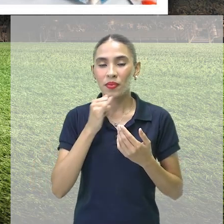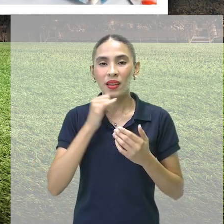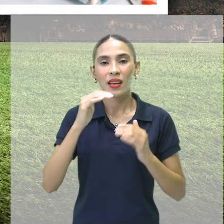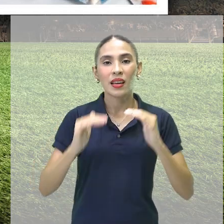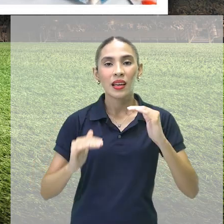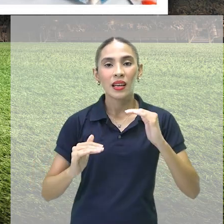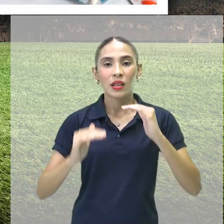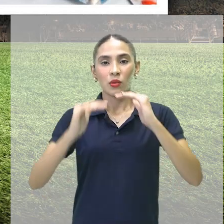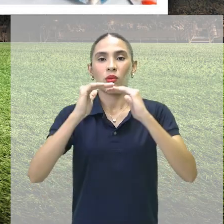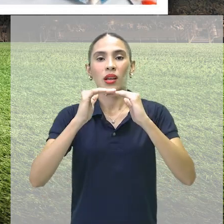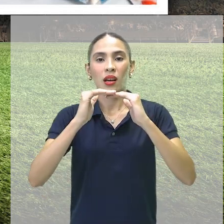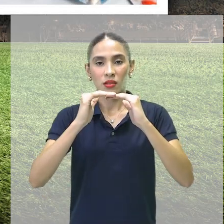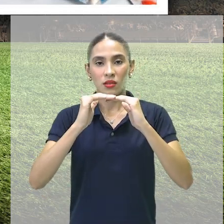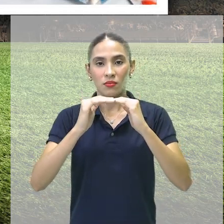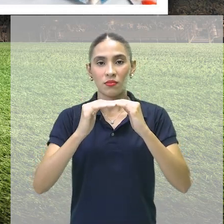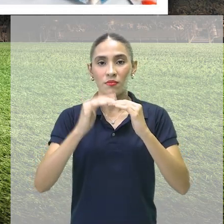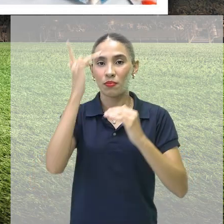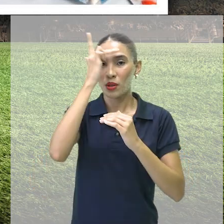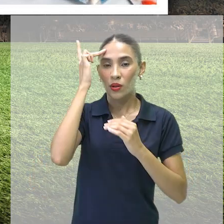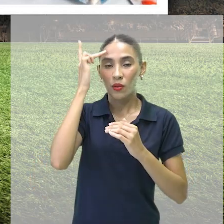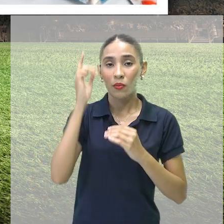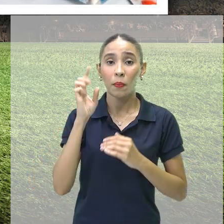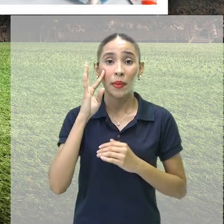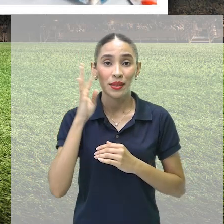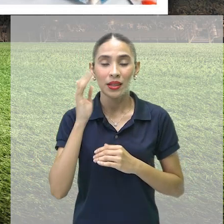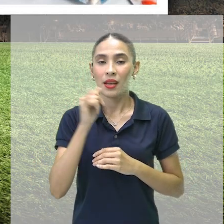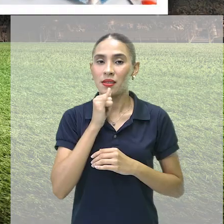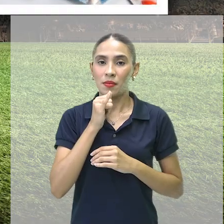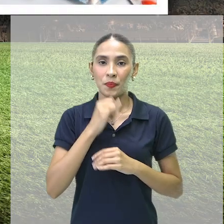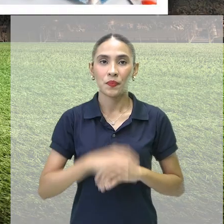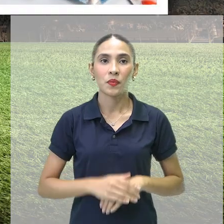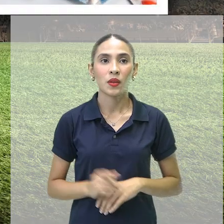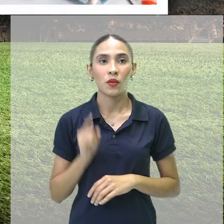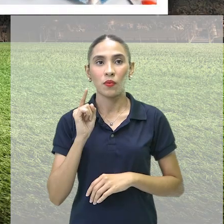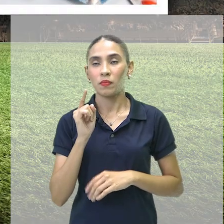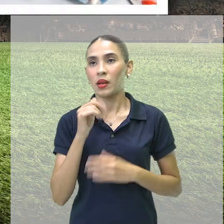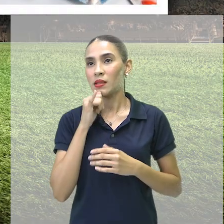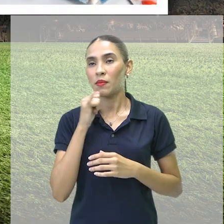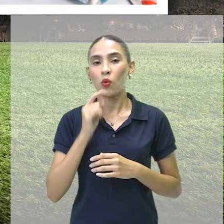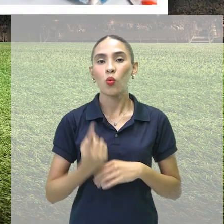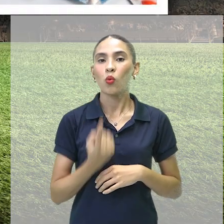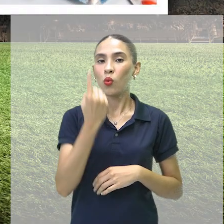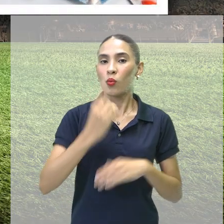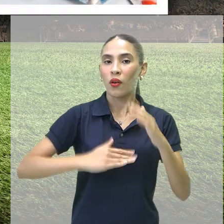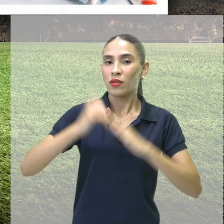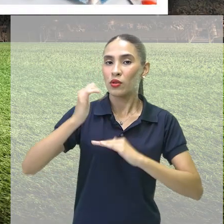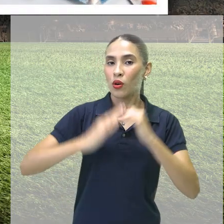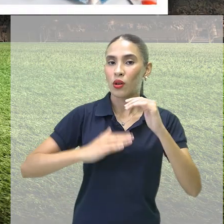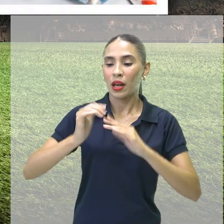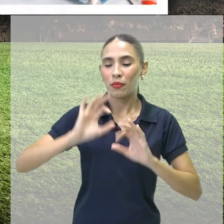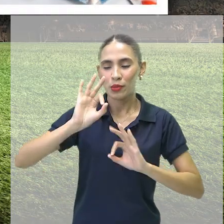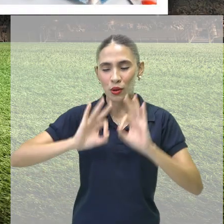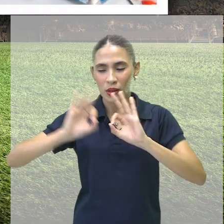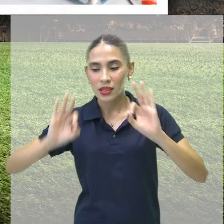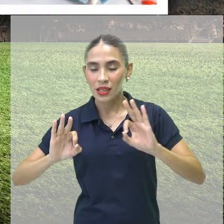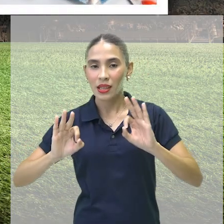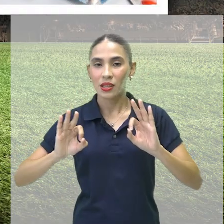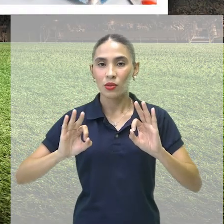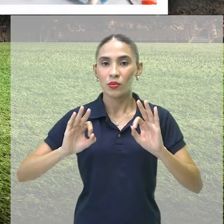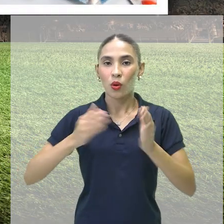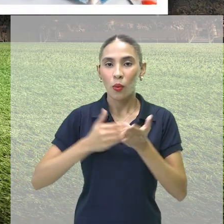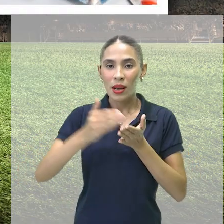entre os competidores. Imagina só. Você está se preparando para uma competição, você está se preparando